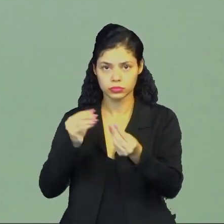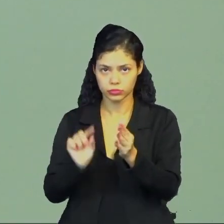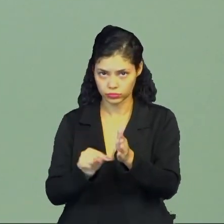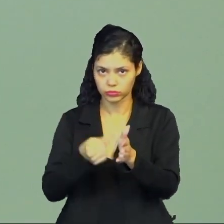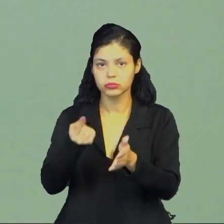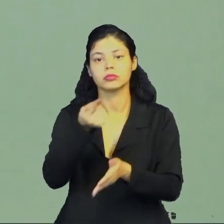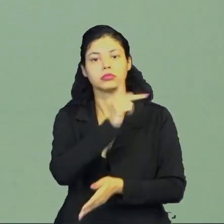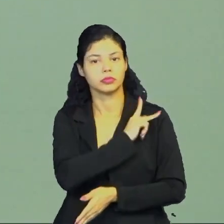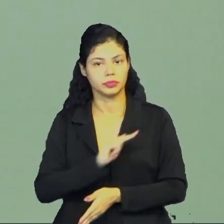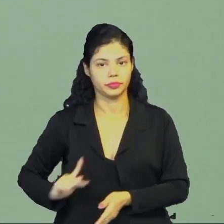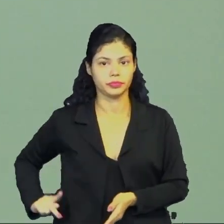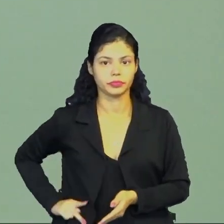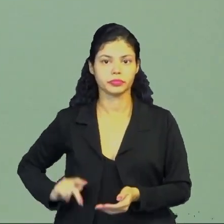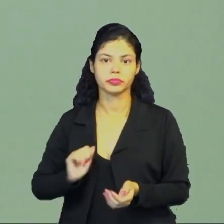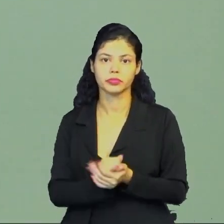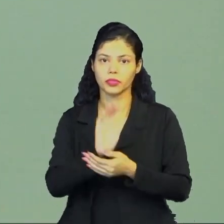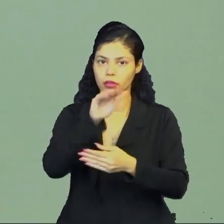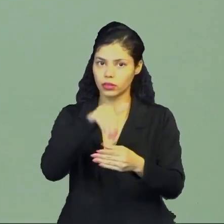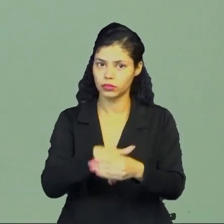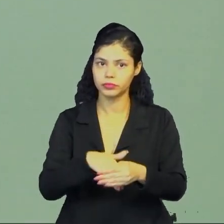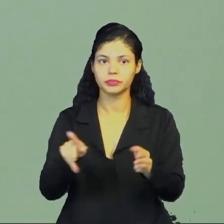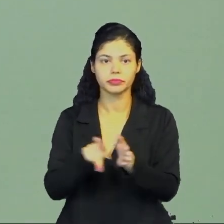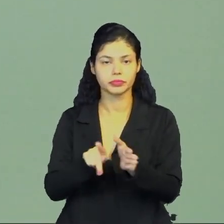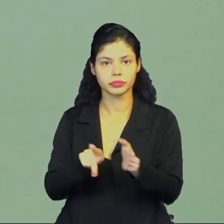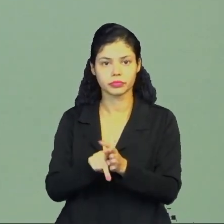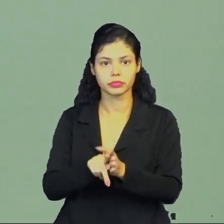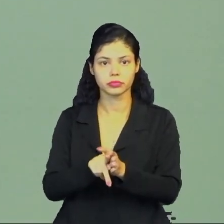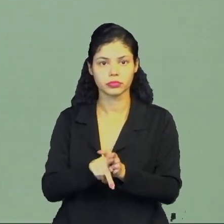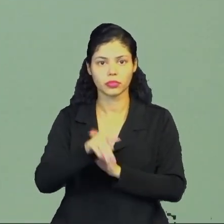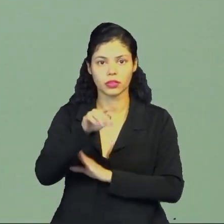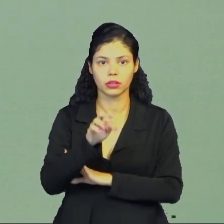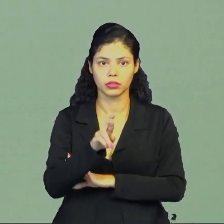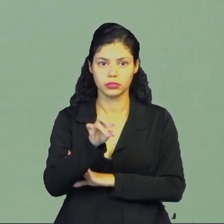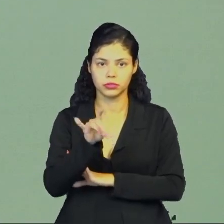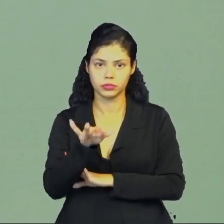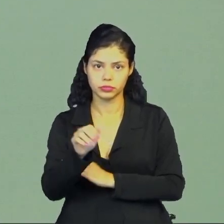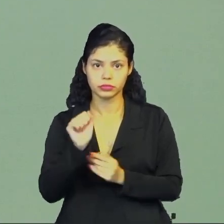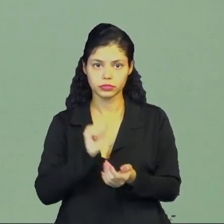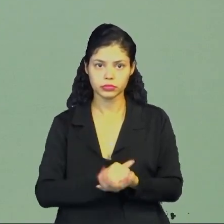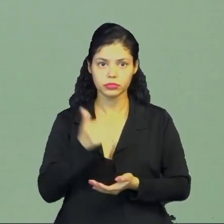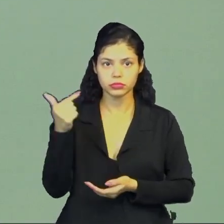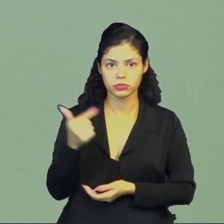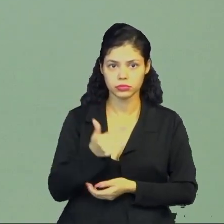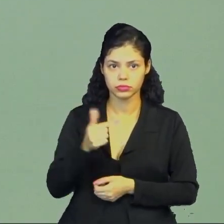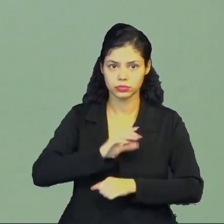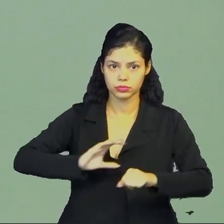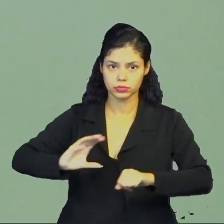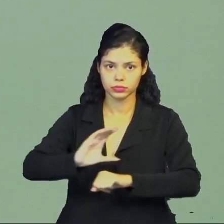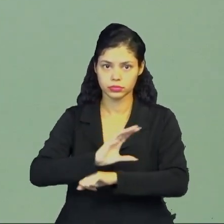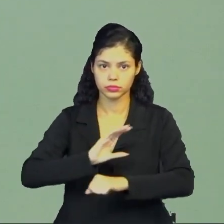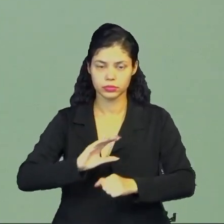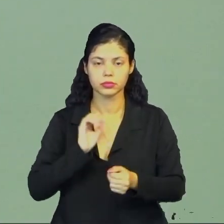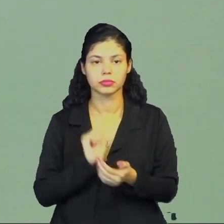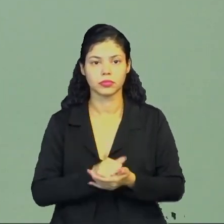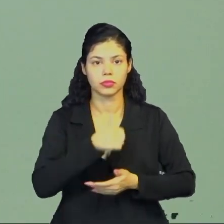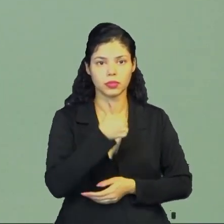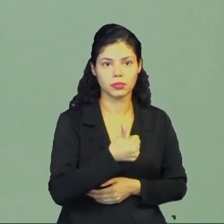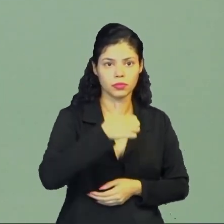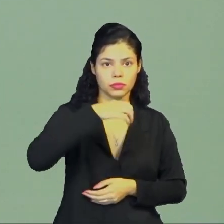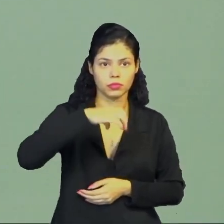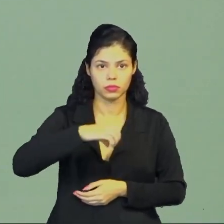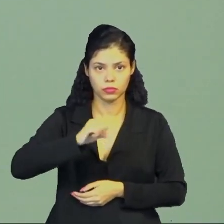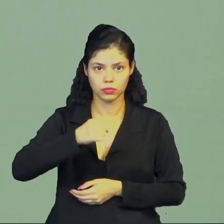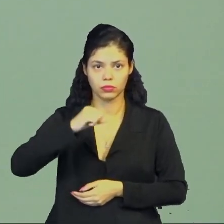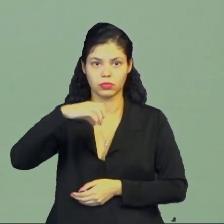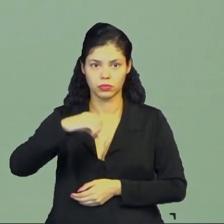primeiro presidente eleito nessa modalidade, que era o Prudente de Moraes. Segundo a Constituição de 1891, a